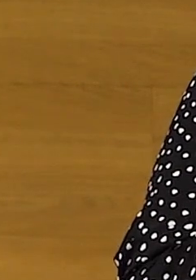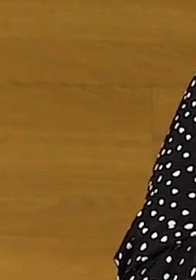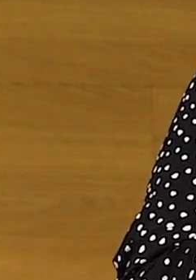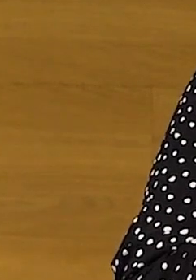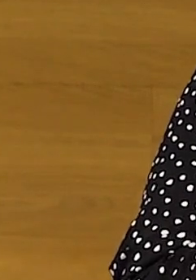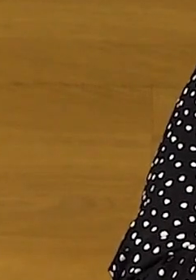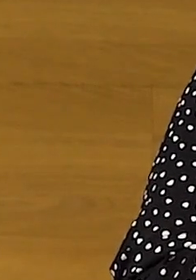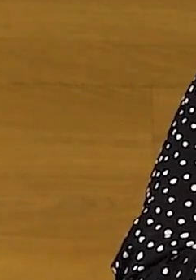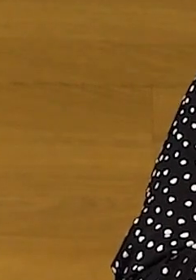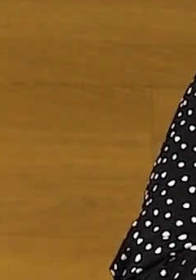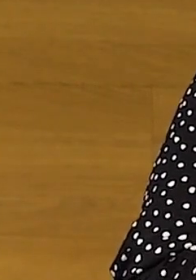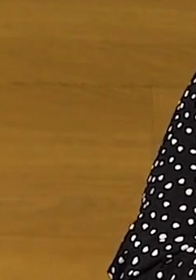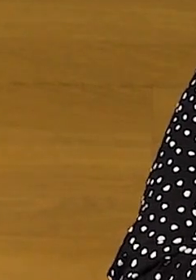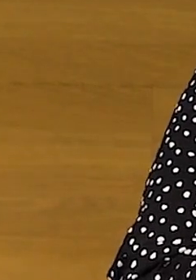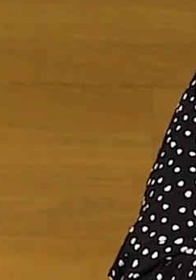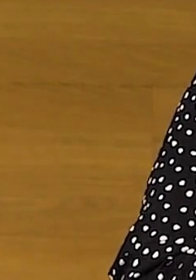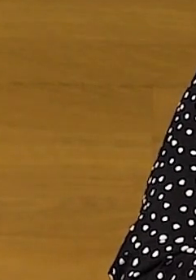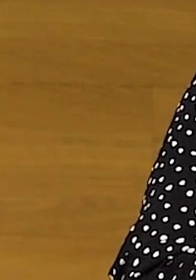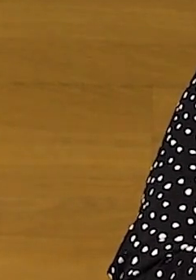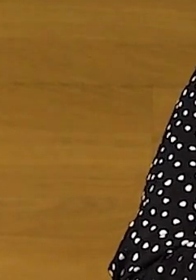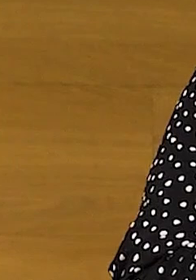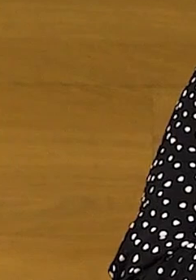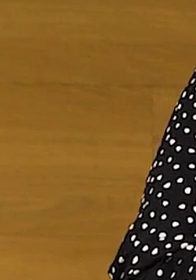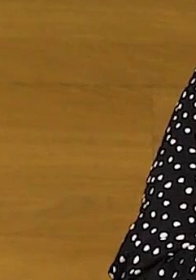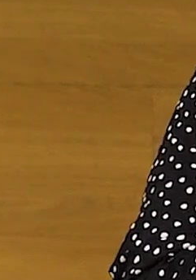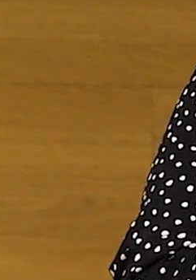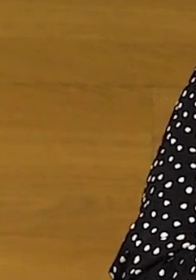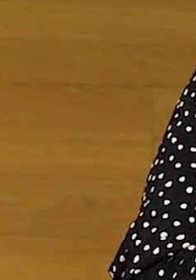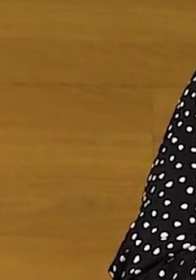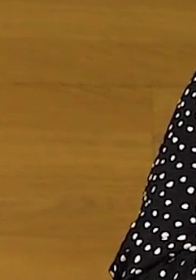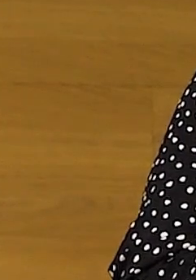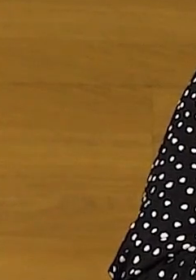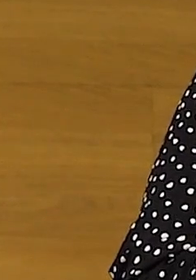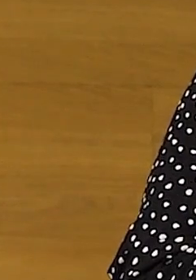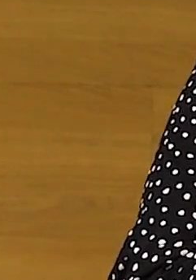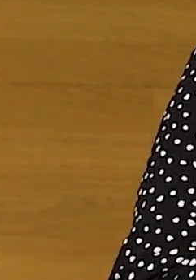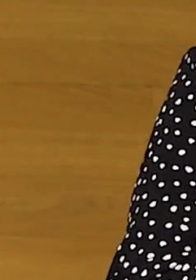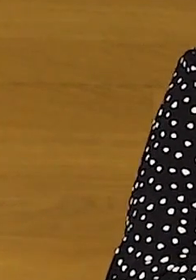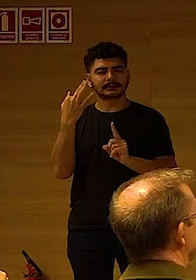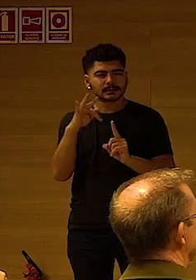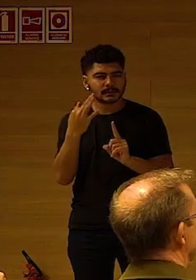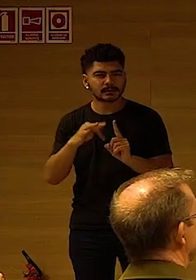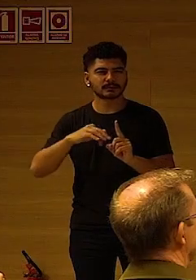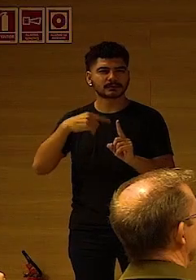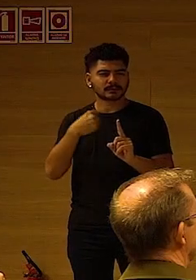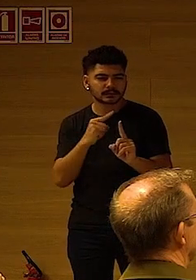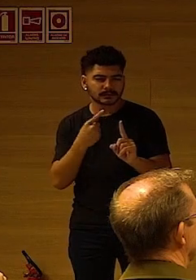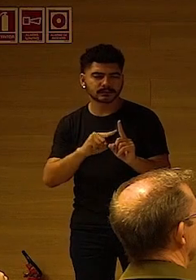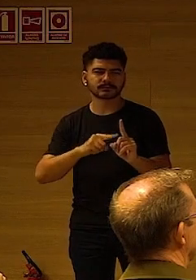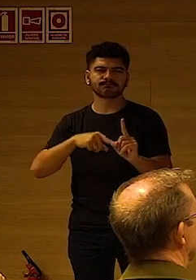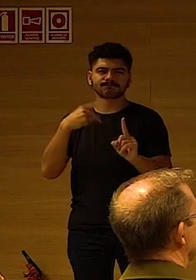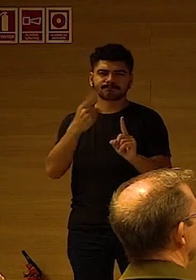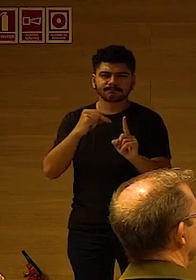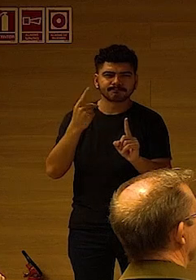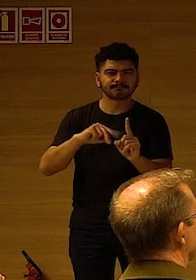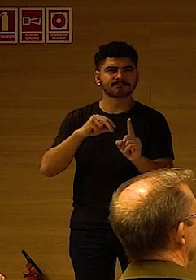todas necessariamente morreram, mas elas descrevem situações de tortura, né, que elas foram torturadas.